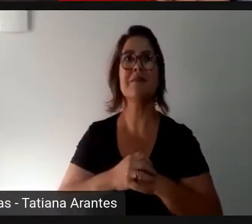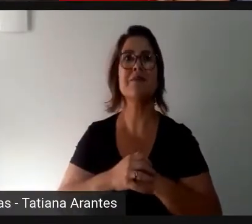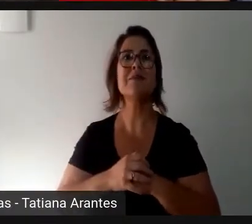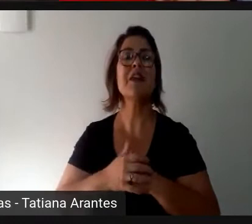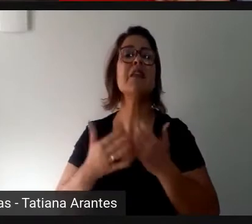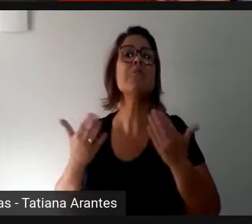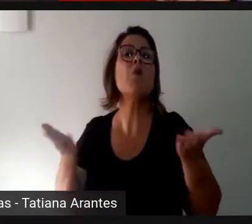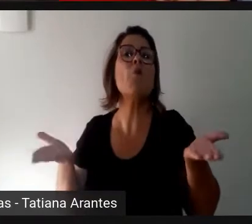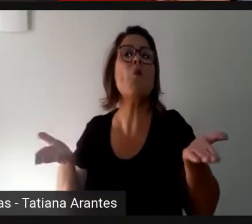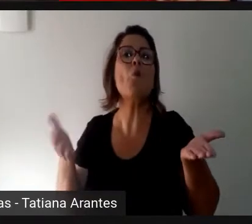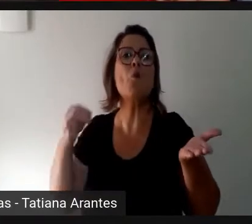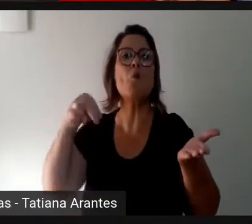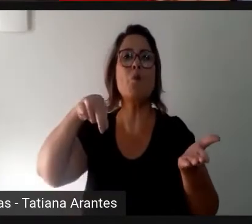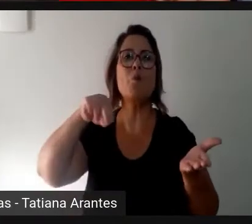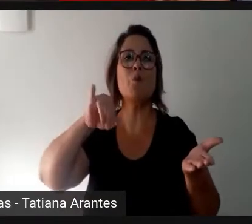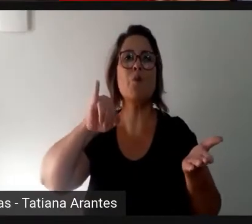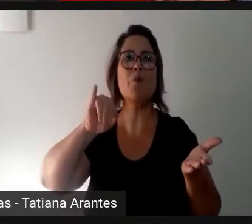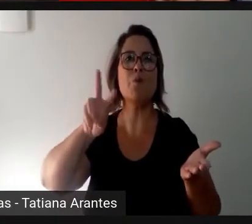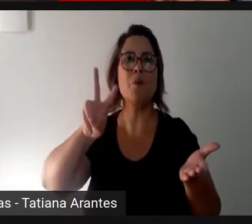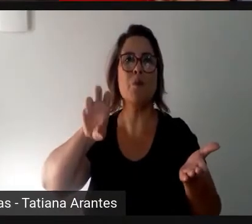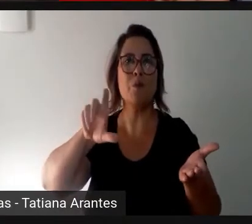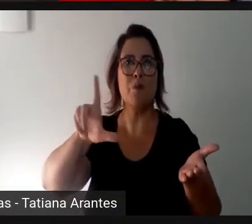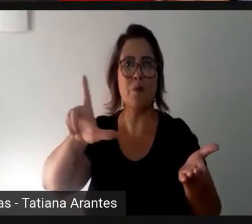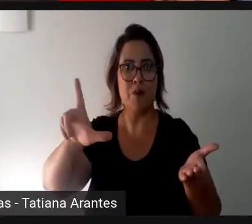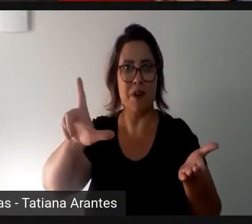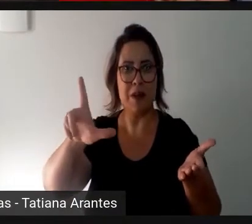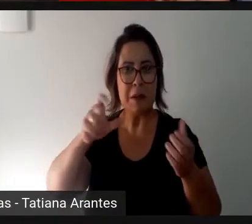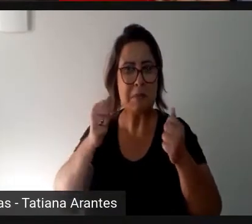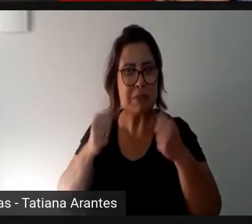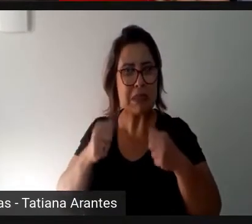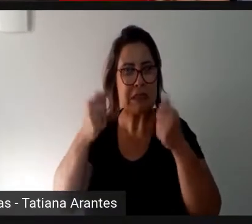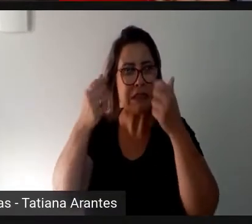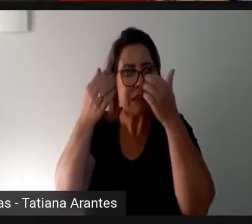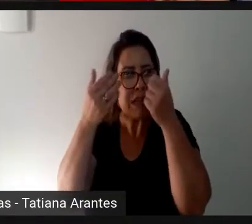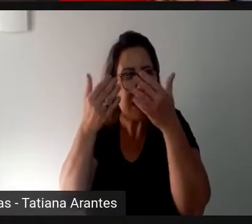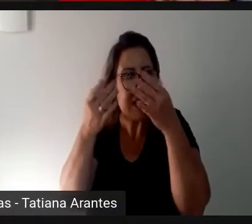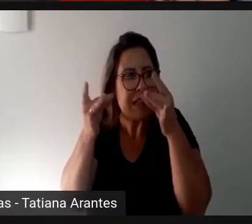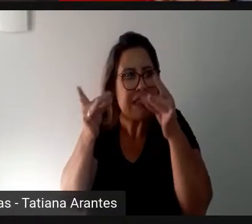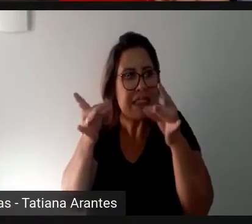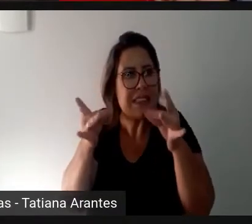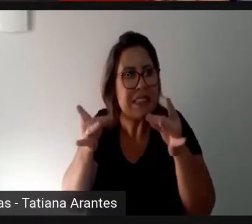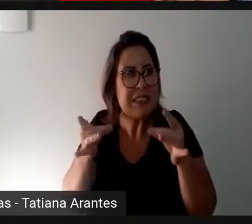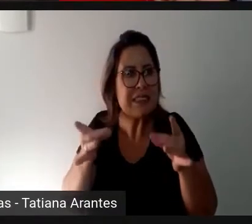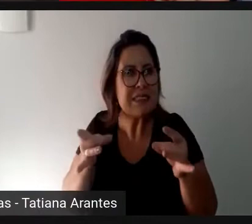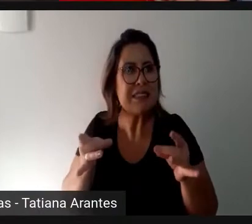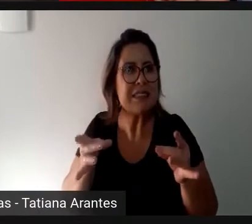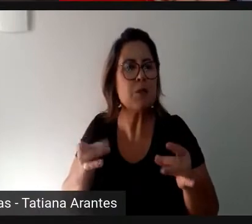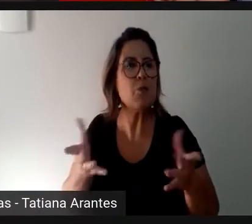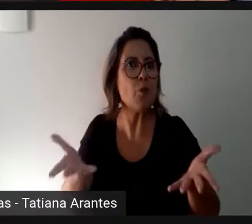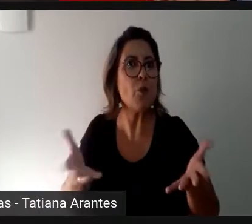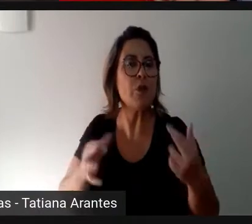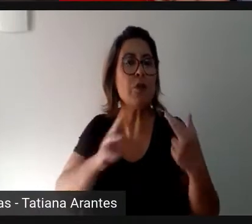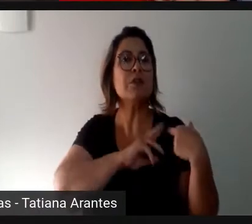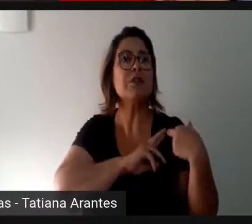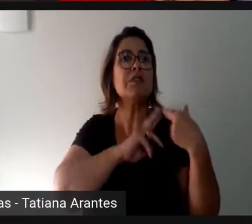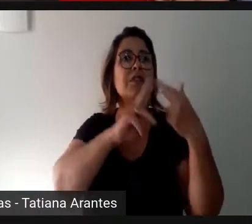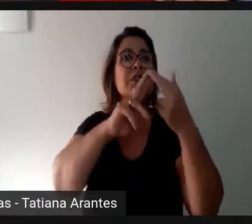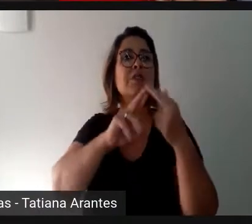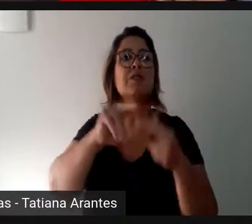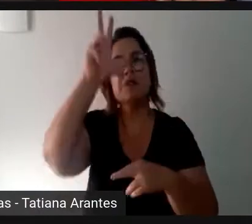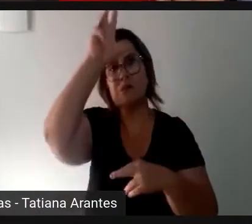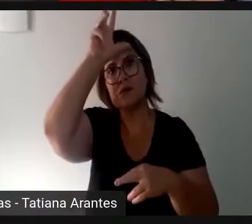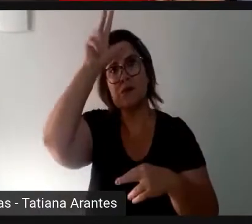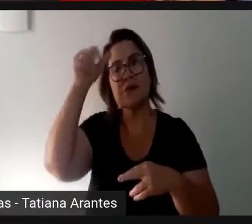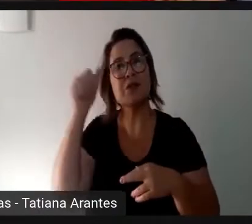nível? A gente precisa detalhar o que é esse líderes? Ou a gente precisa colocar a responsabilidade para os gestores para que eles... E aí,